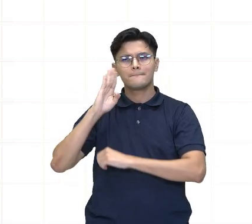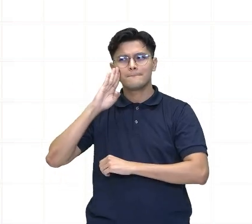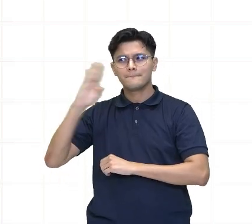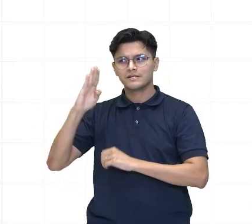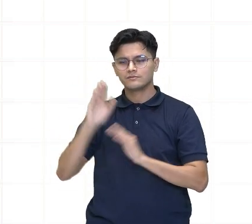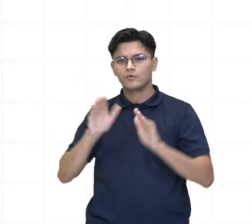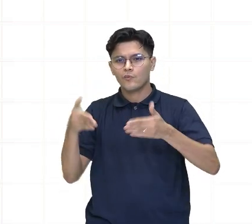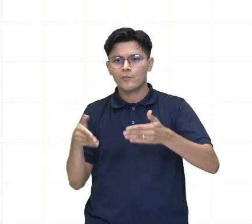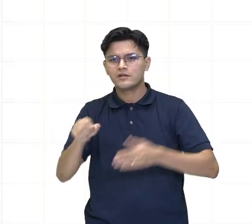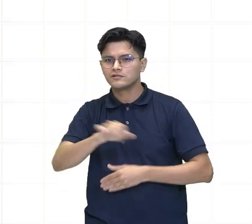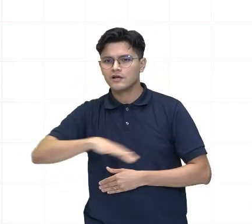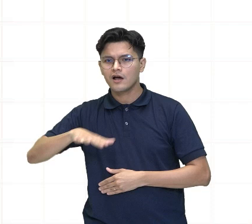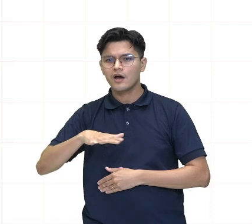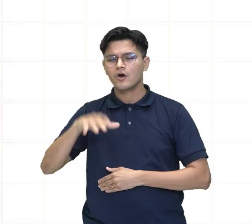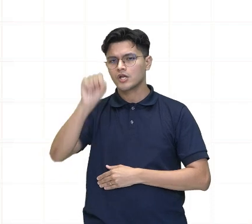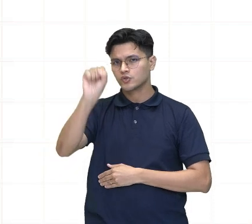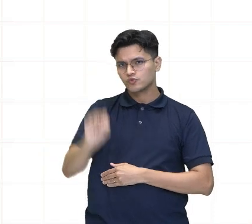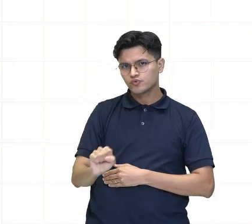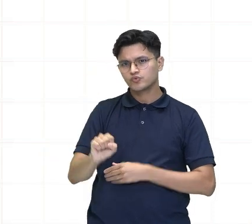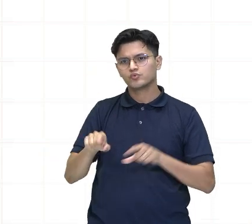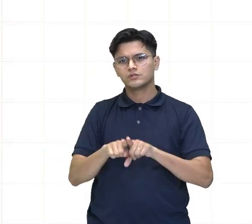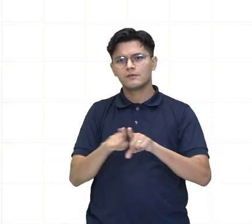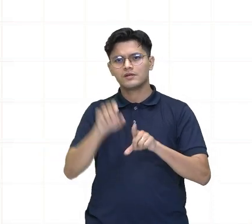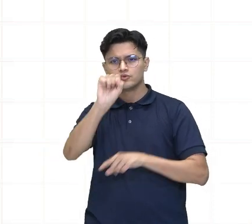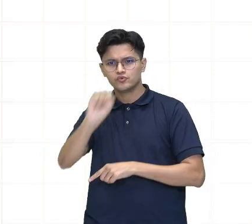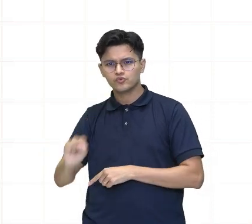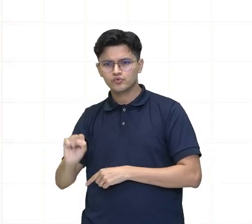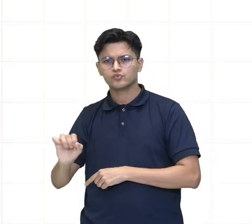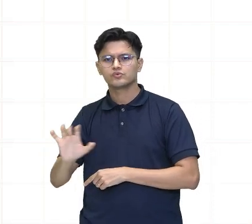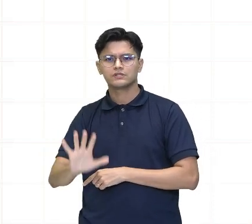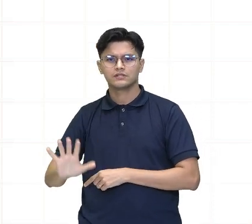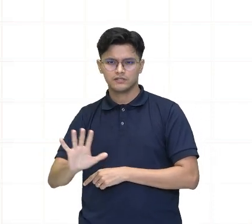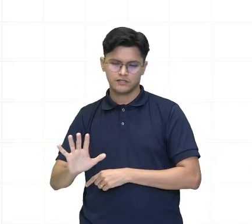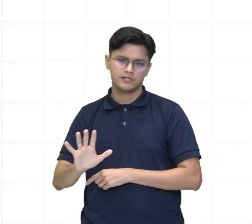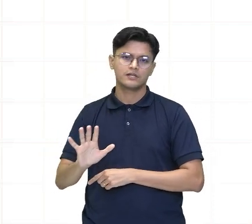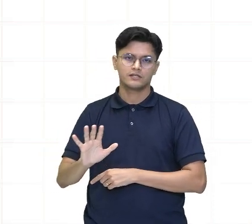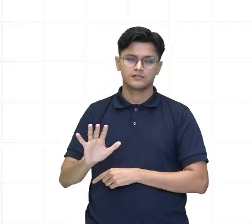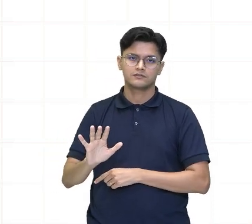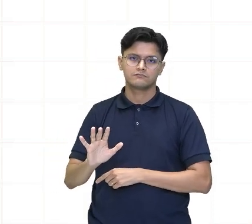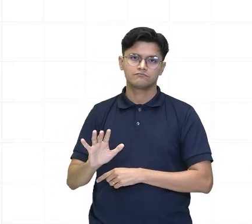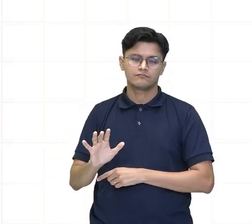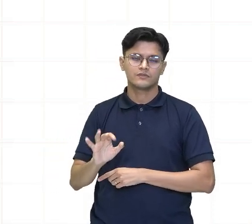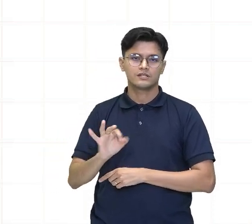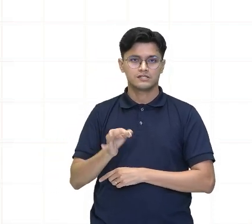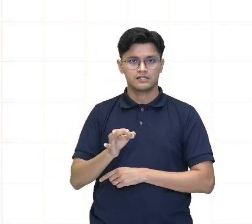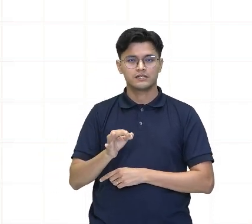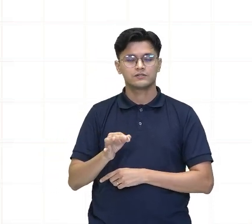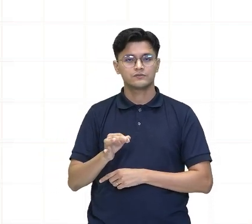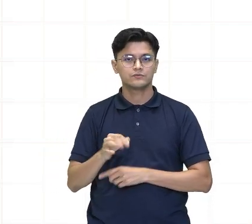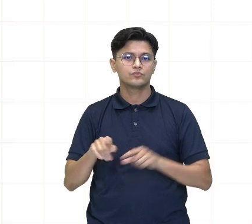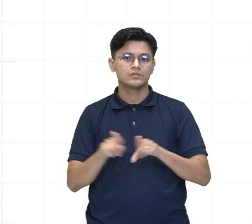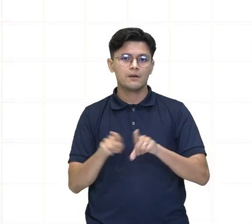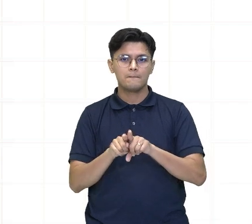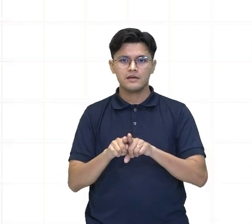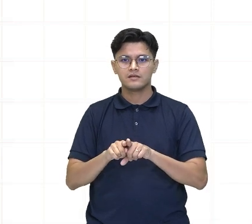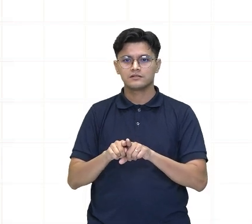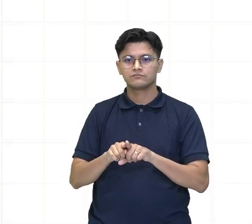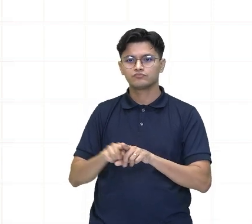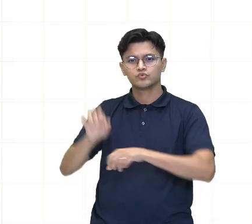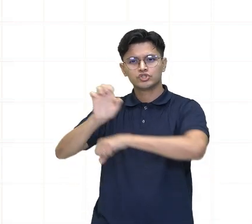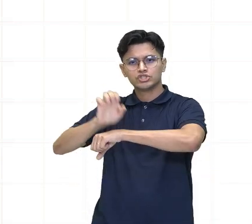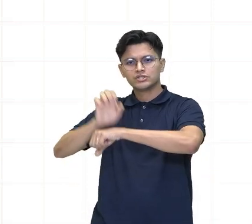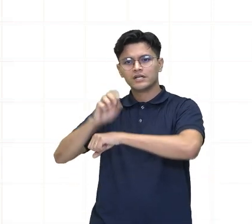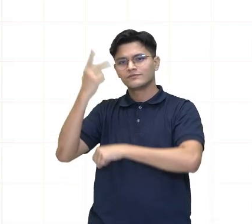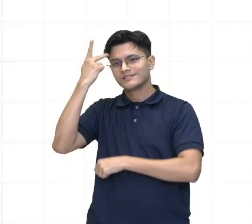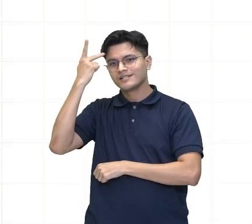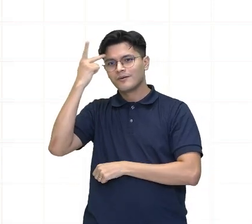mais ali ao sul, sudeste, na região que a gente denomina centro-sul, né? E São Paulo, a gente tem ali um destaque